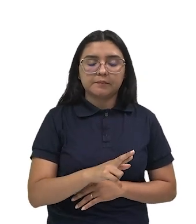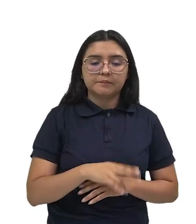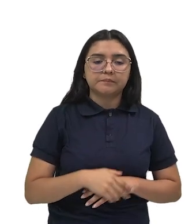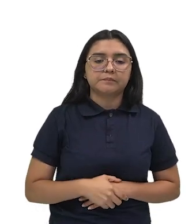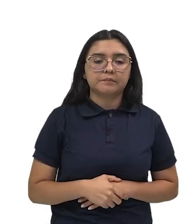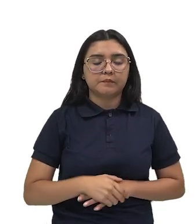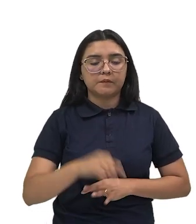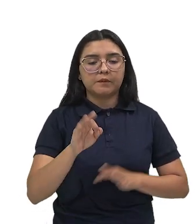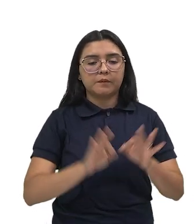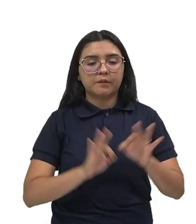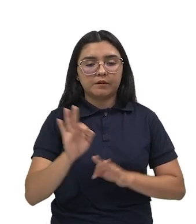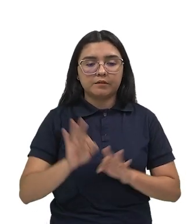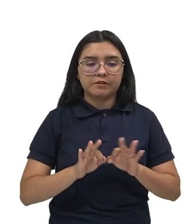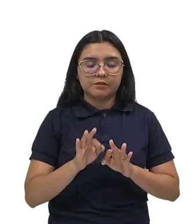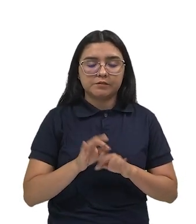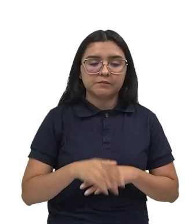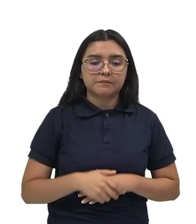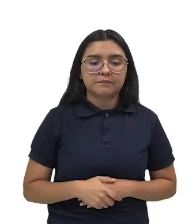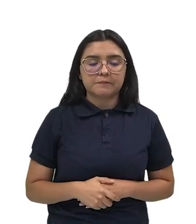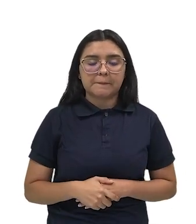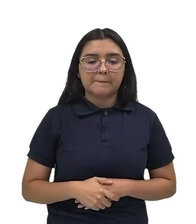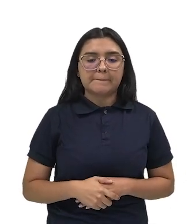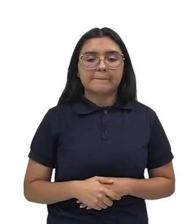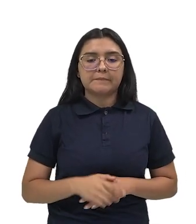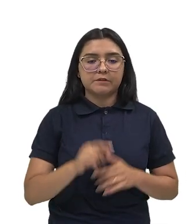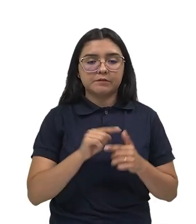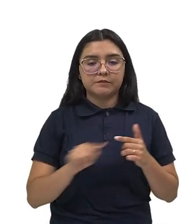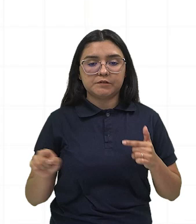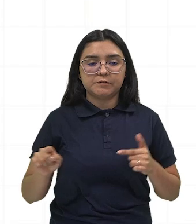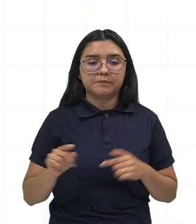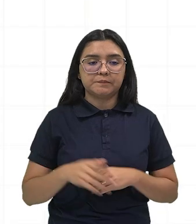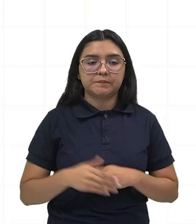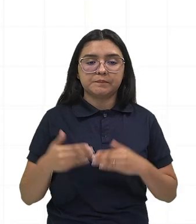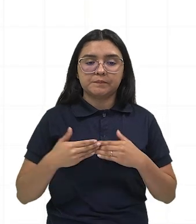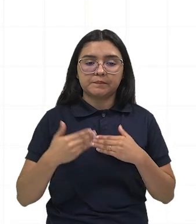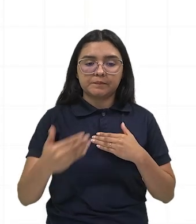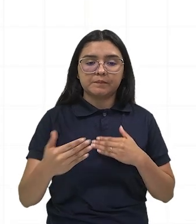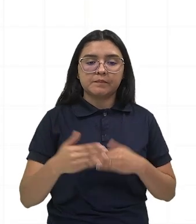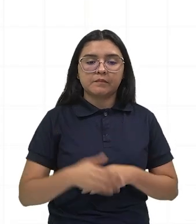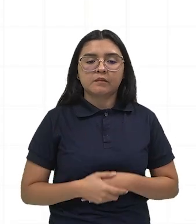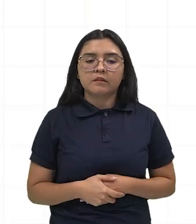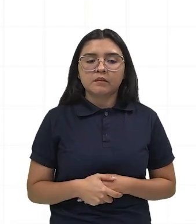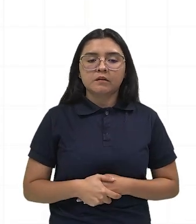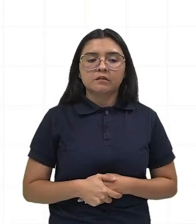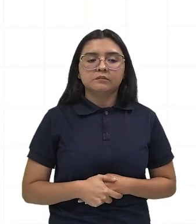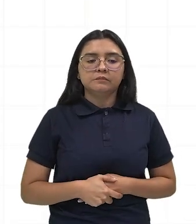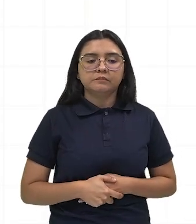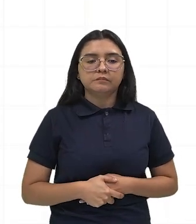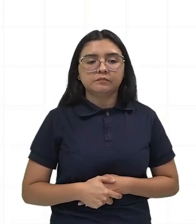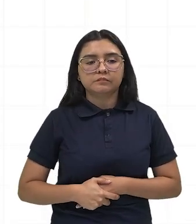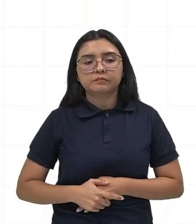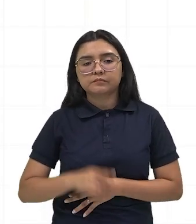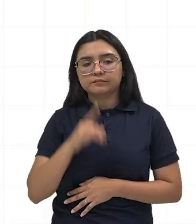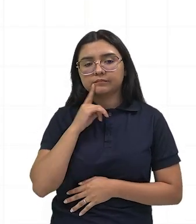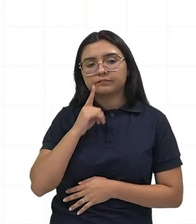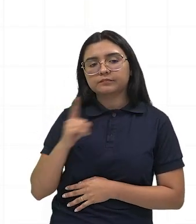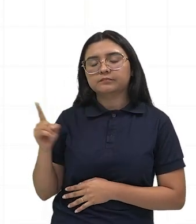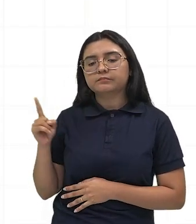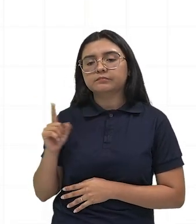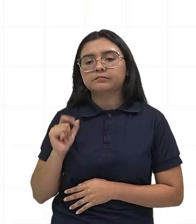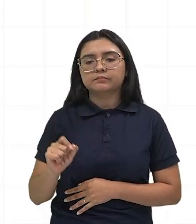2, organiza e divide, tá bom? Então vamos continuar, se for par você já viu, olha. Aqui